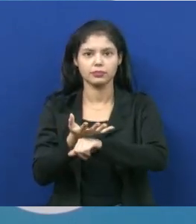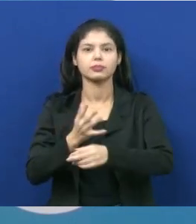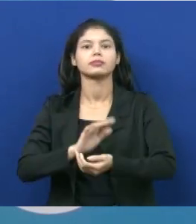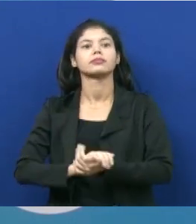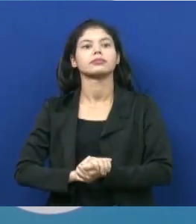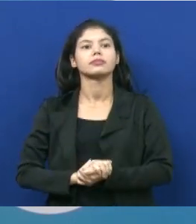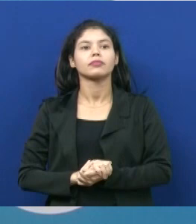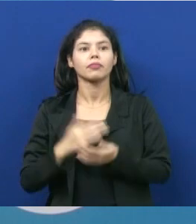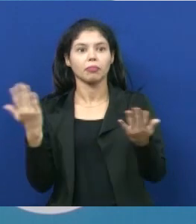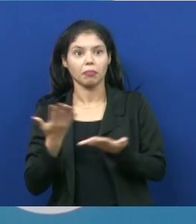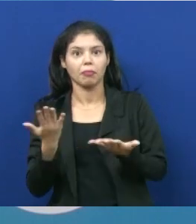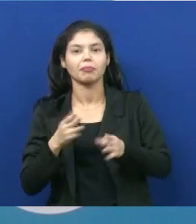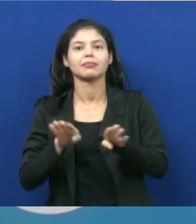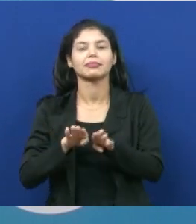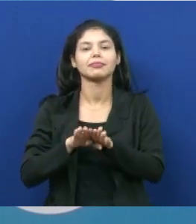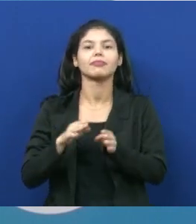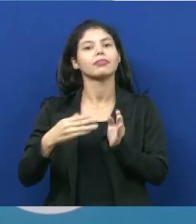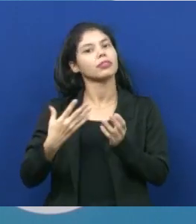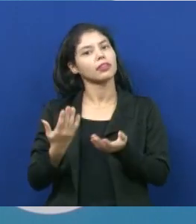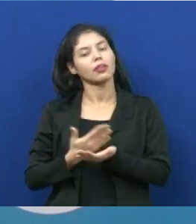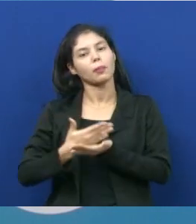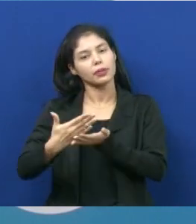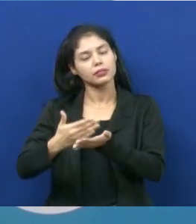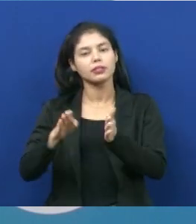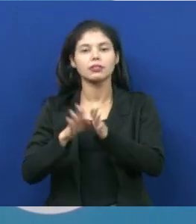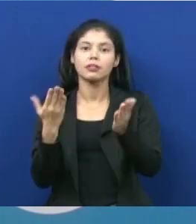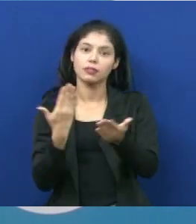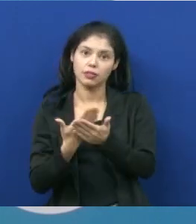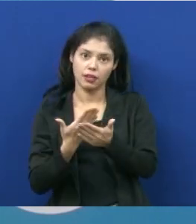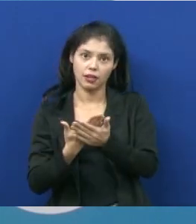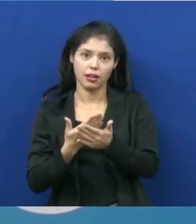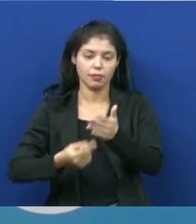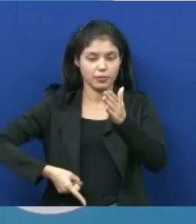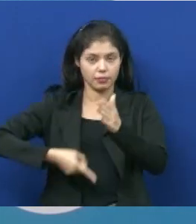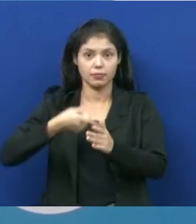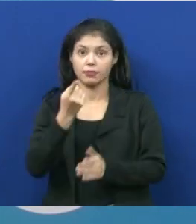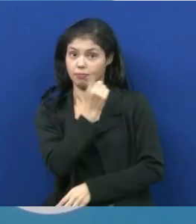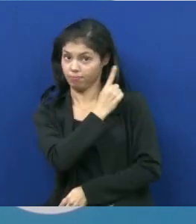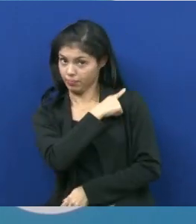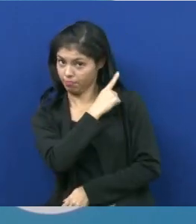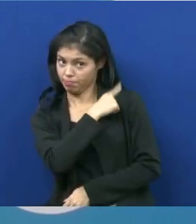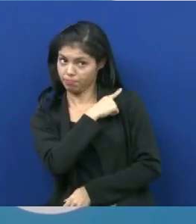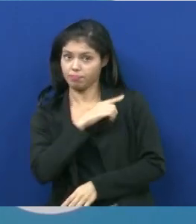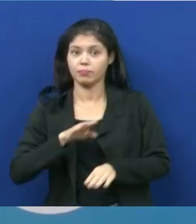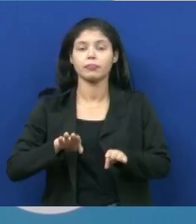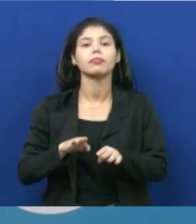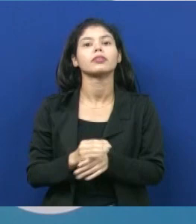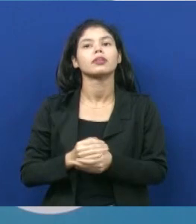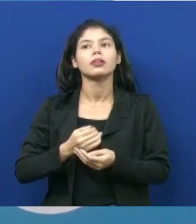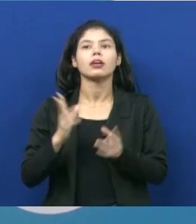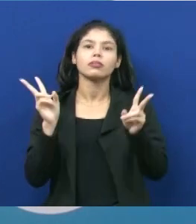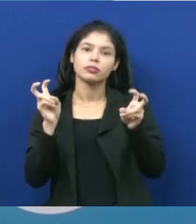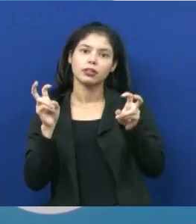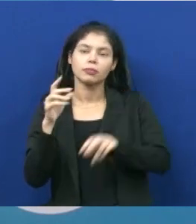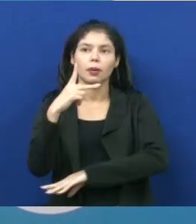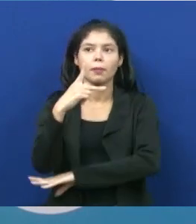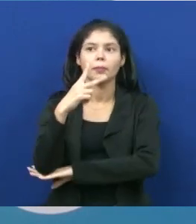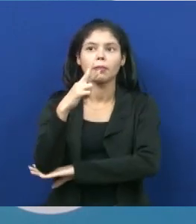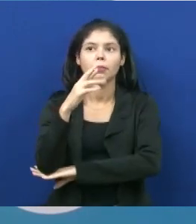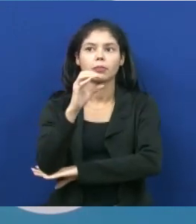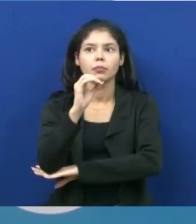Filosofia. Hoje nós vamos abordar uma aula para a primeira série do ensino médio e o assunto que nós vamos abordar é